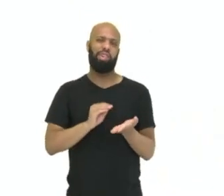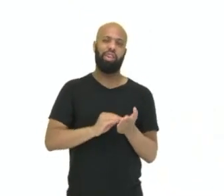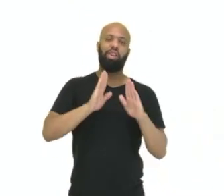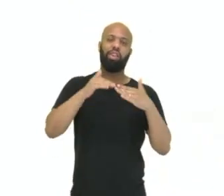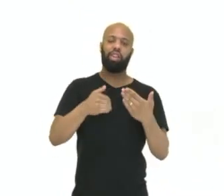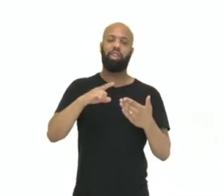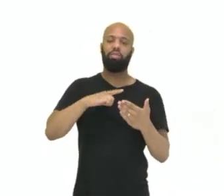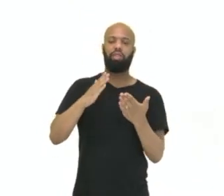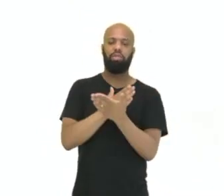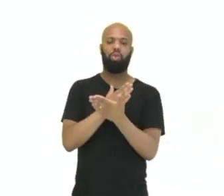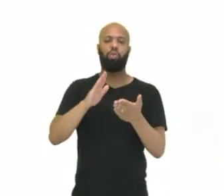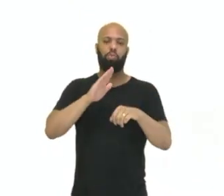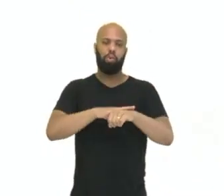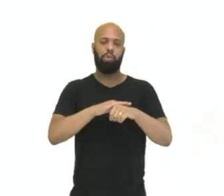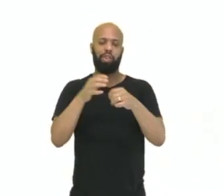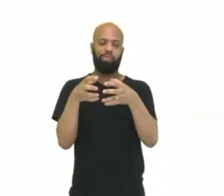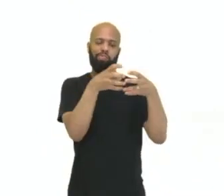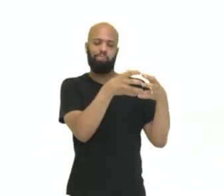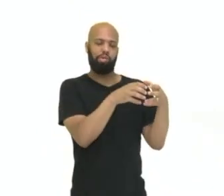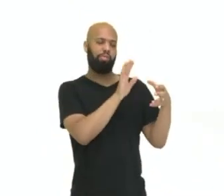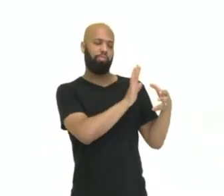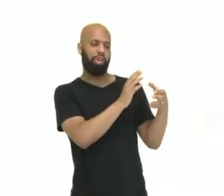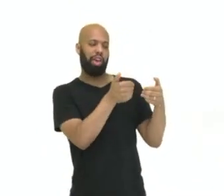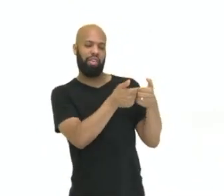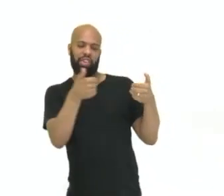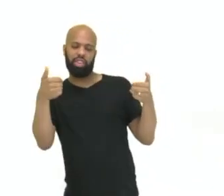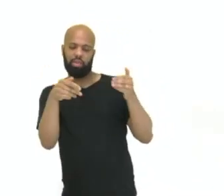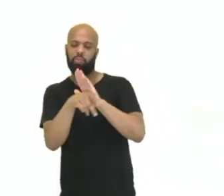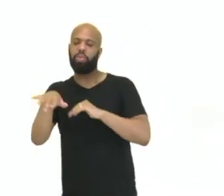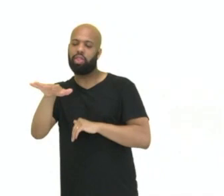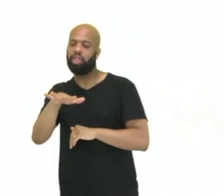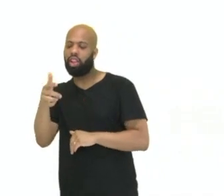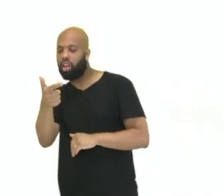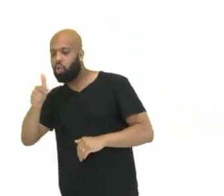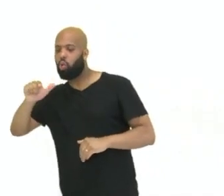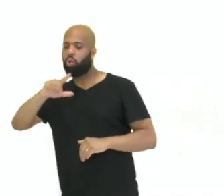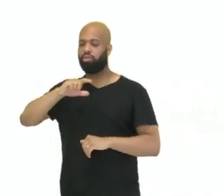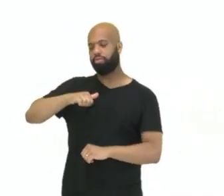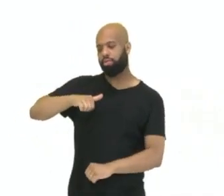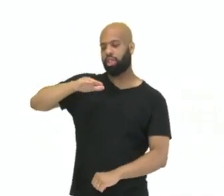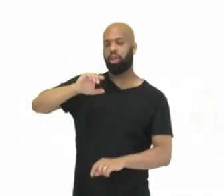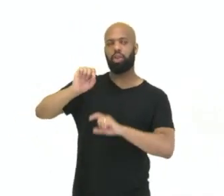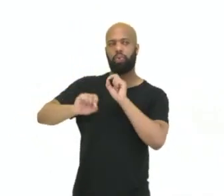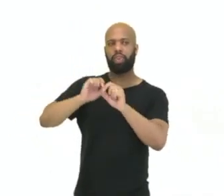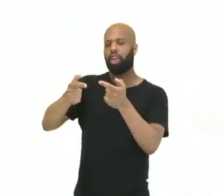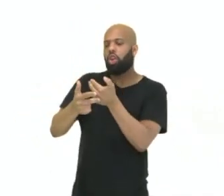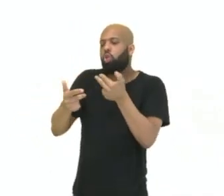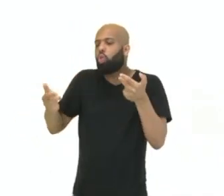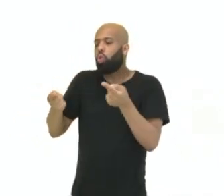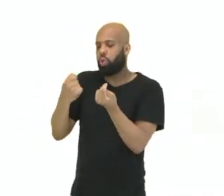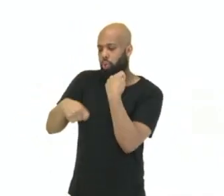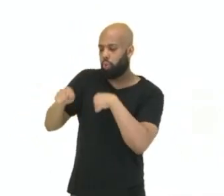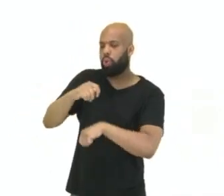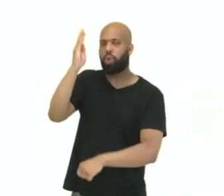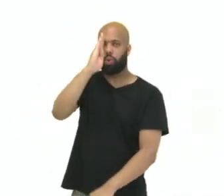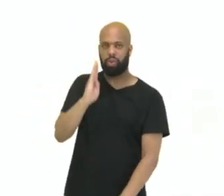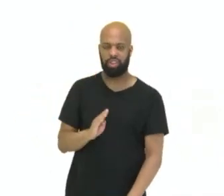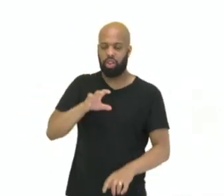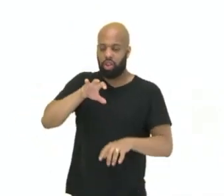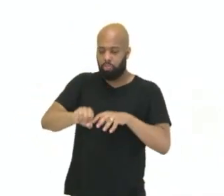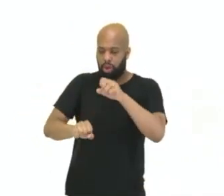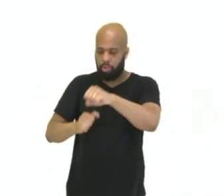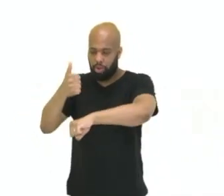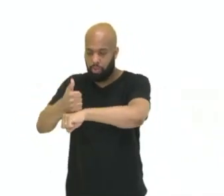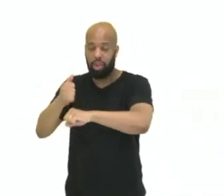por algum tempo ali, né? Das áreas que tinham maior atividade econômica no Brasil colônia. Então,